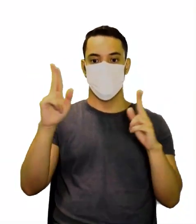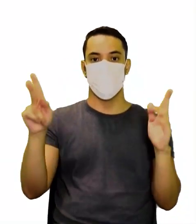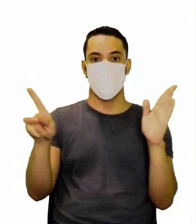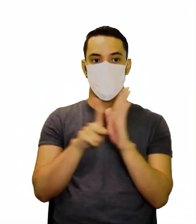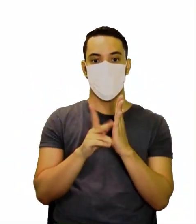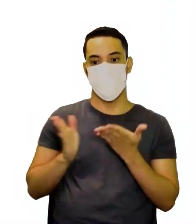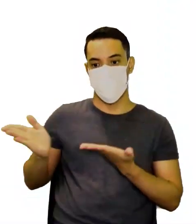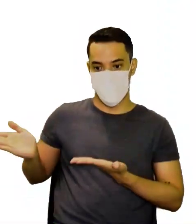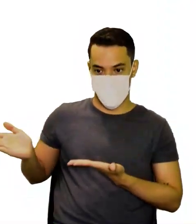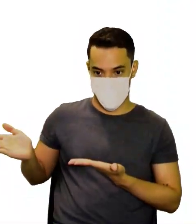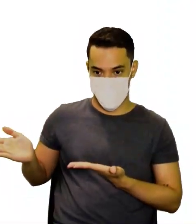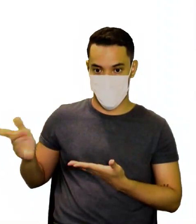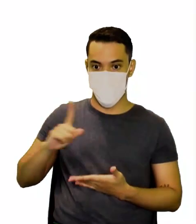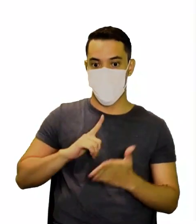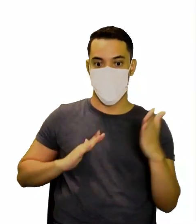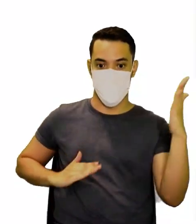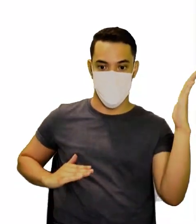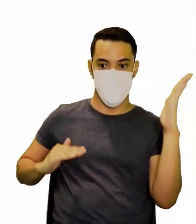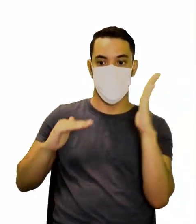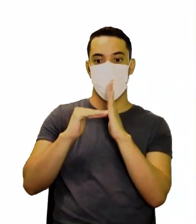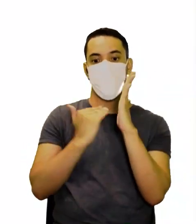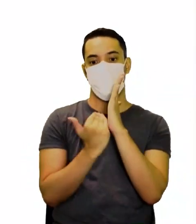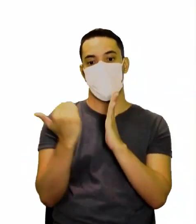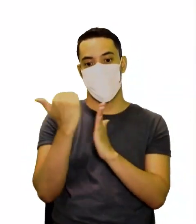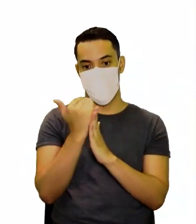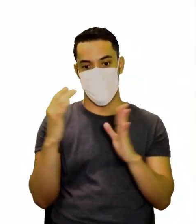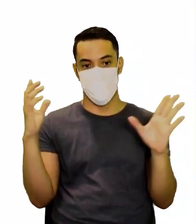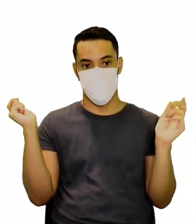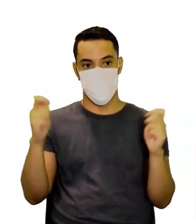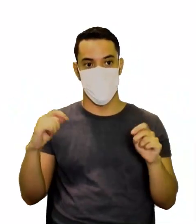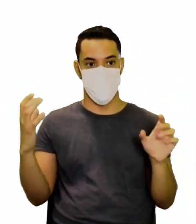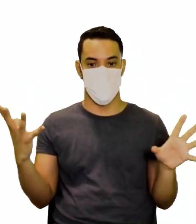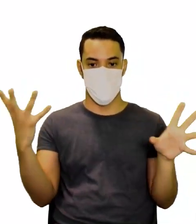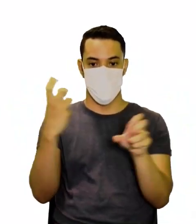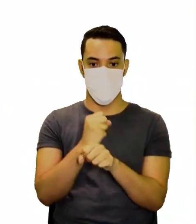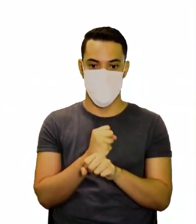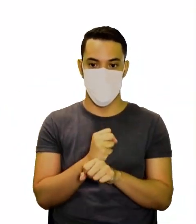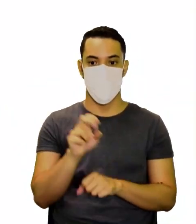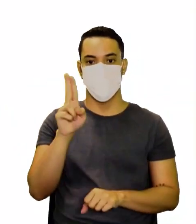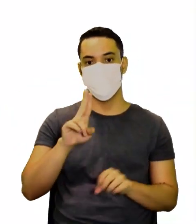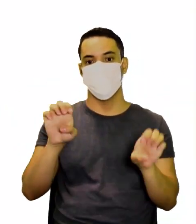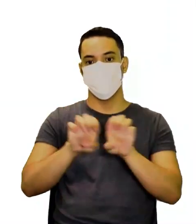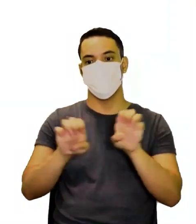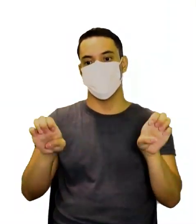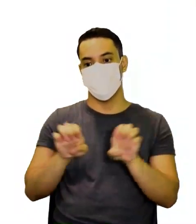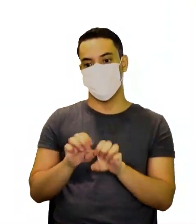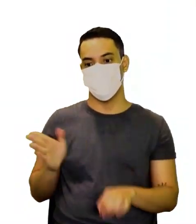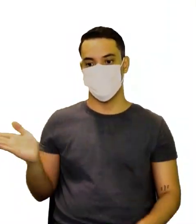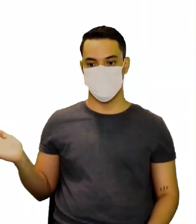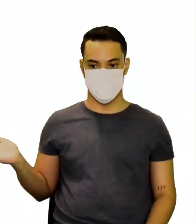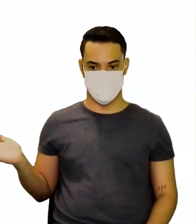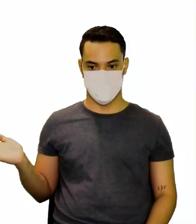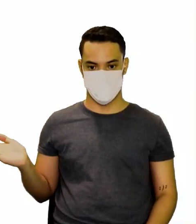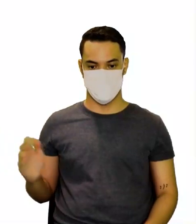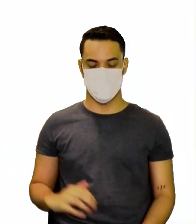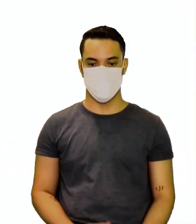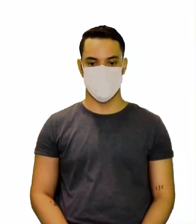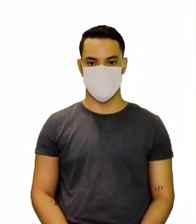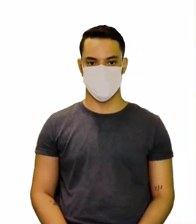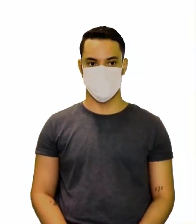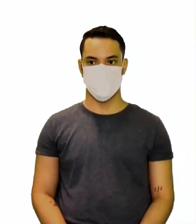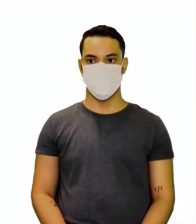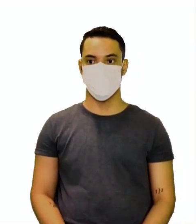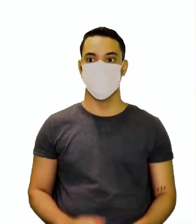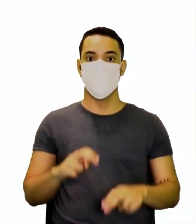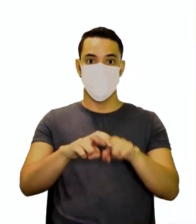corrente que atravessa é máxima. E nós podemos calcular essa corrente máxima por aqui, certo? Então